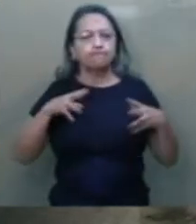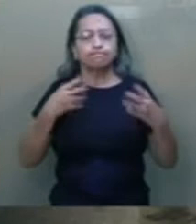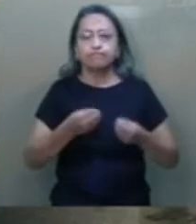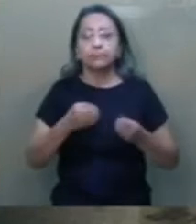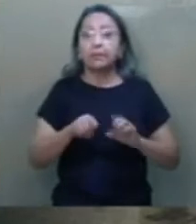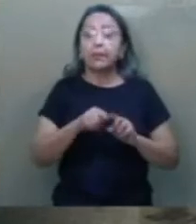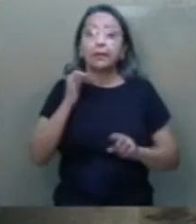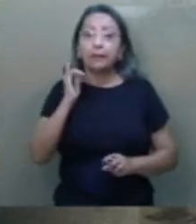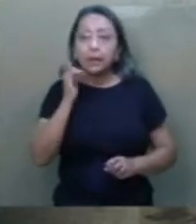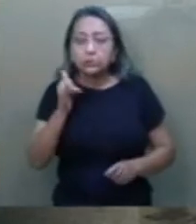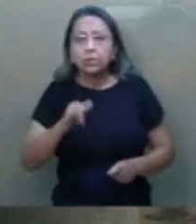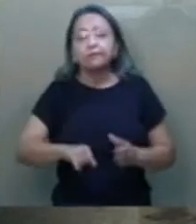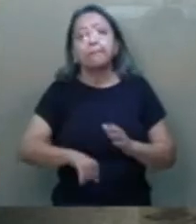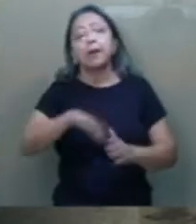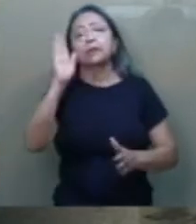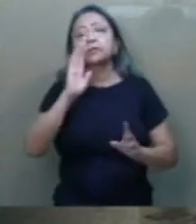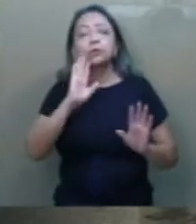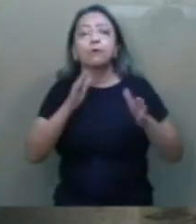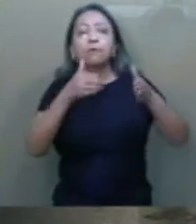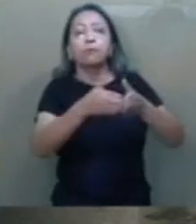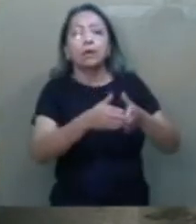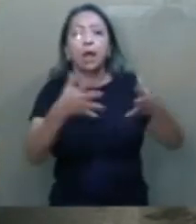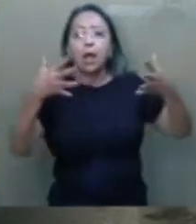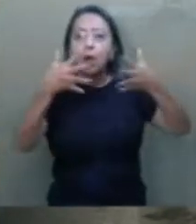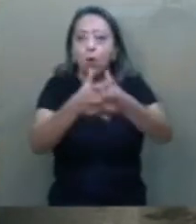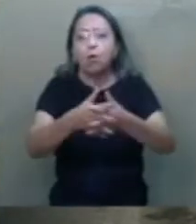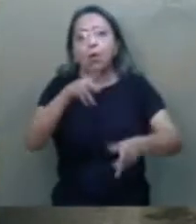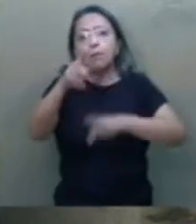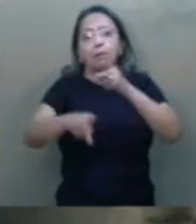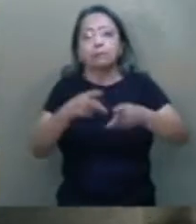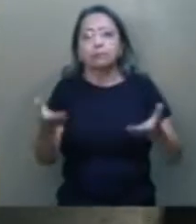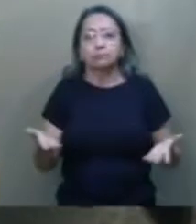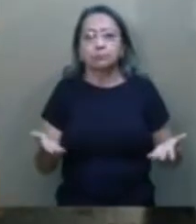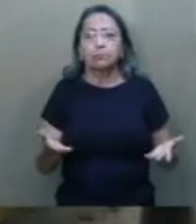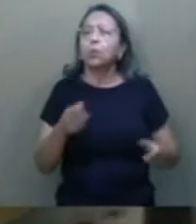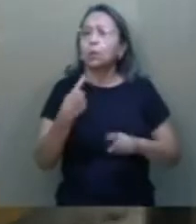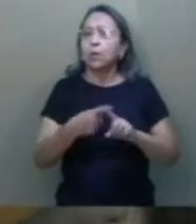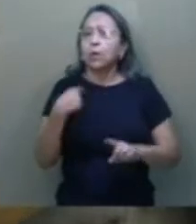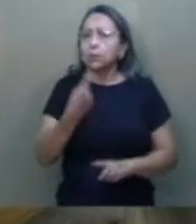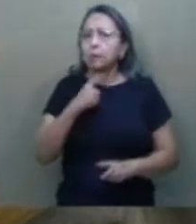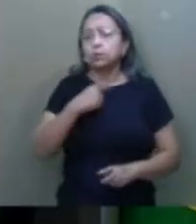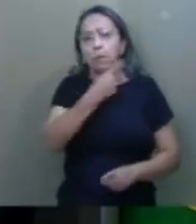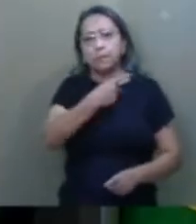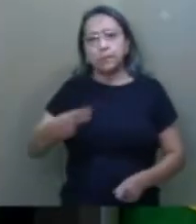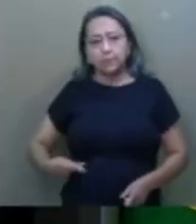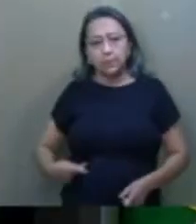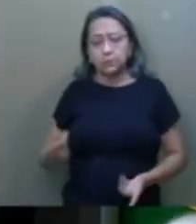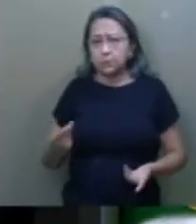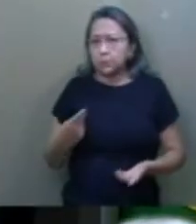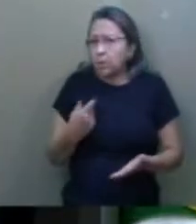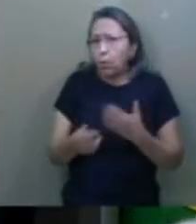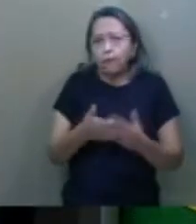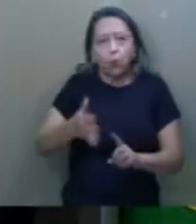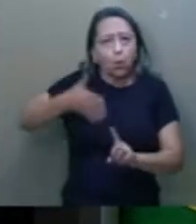narrativas cada vez mais voltadas para confundir a população, porque nós temos um presidente que, seja qual for a